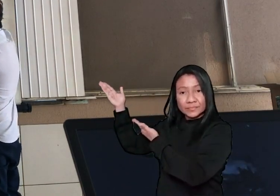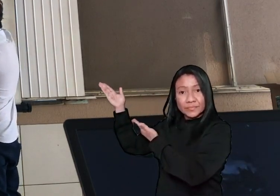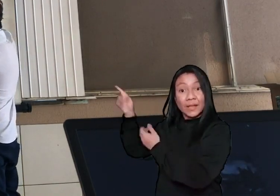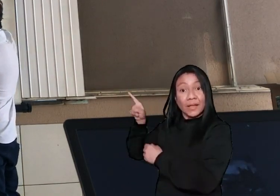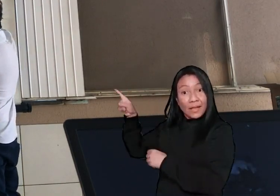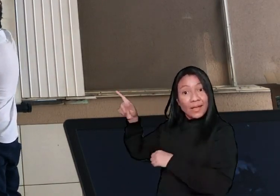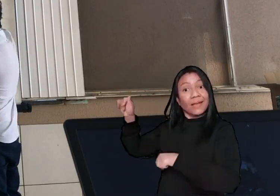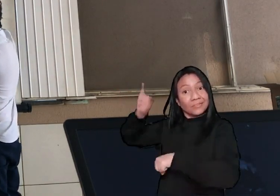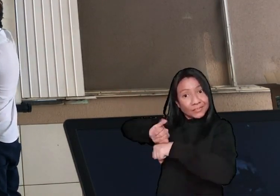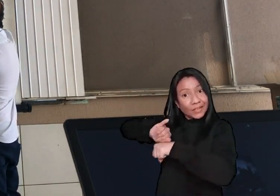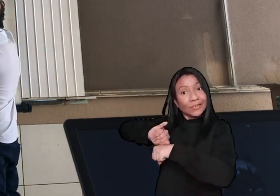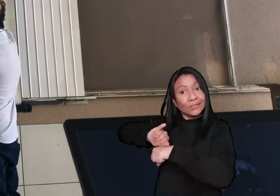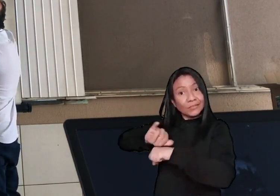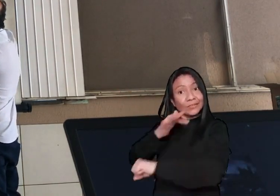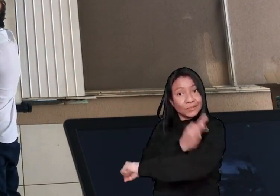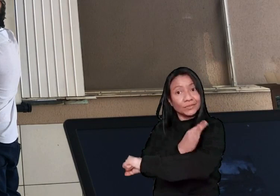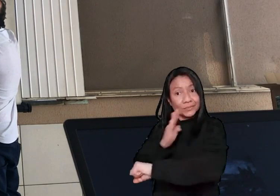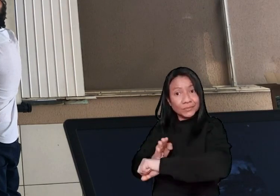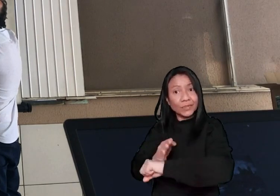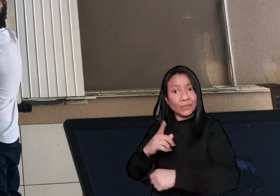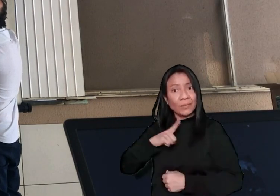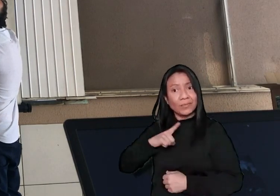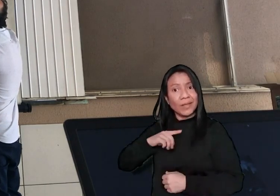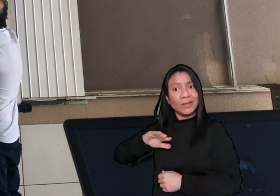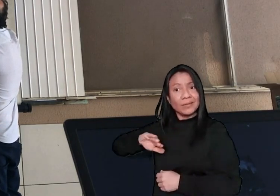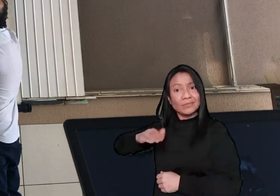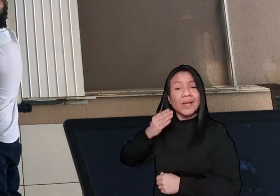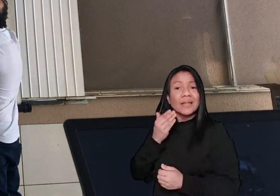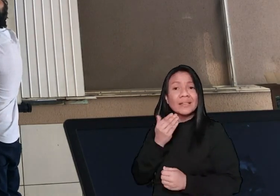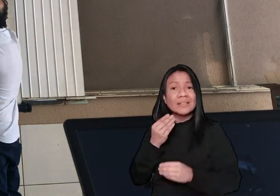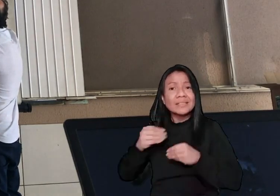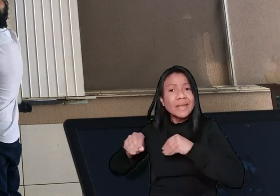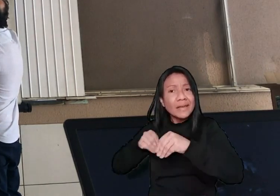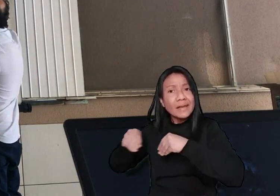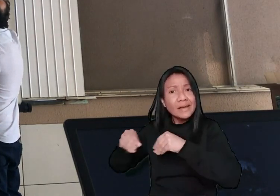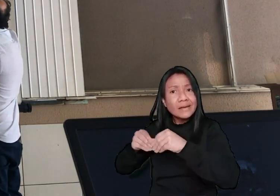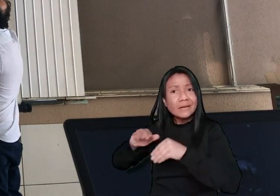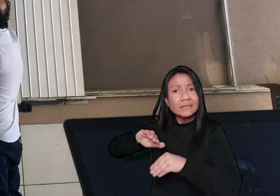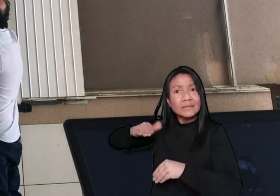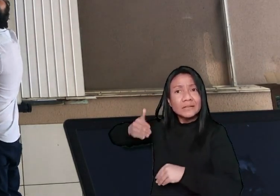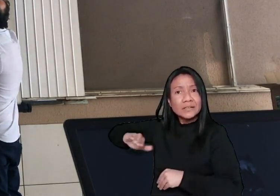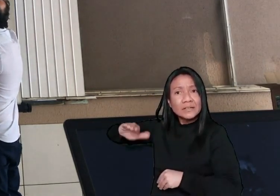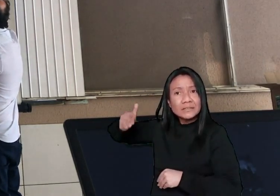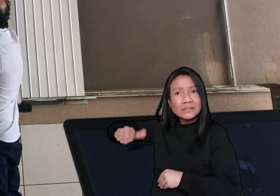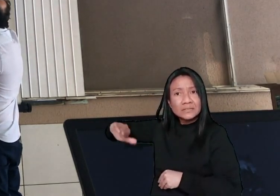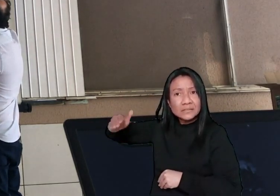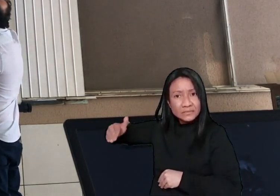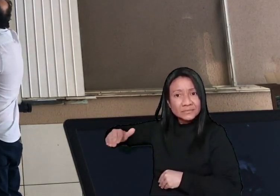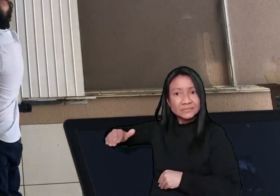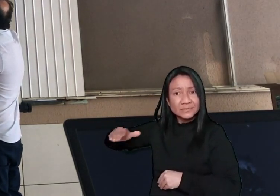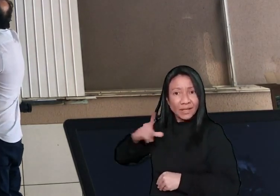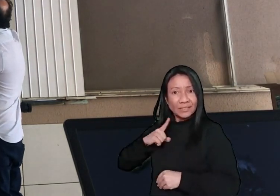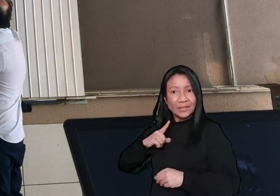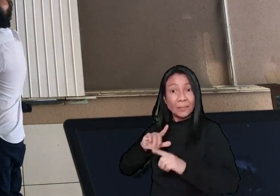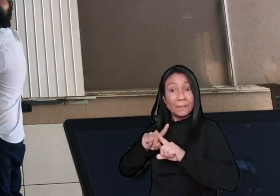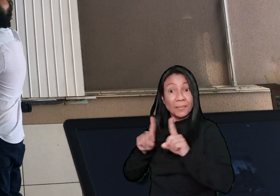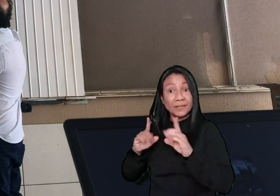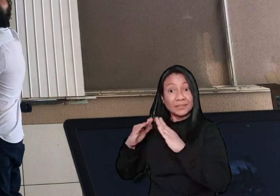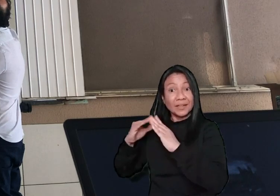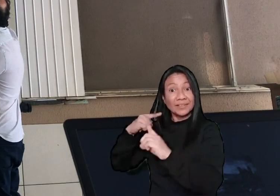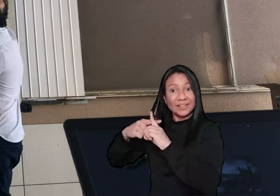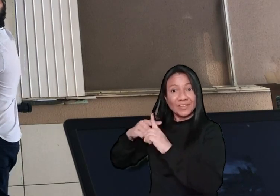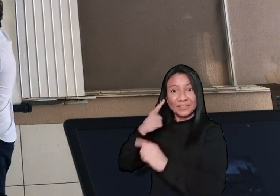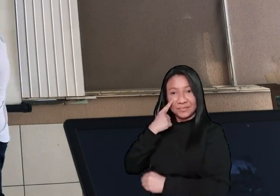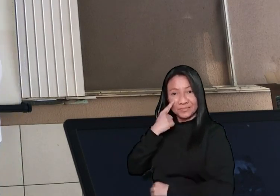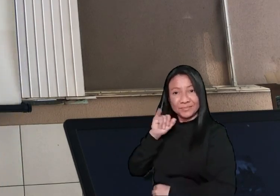é desnivelada. Lá está a igreja, essa segunda igreja, né? Lá a casa do padre.